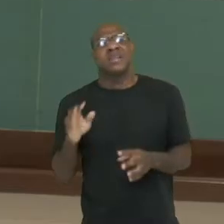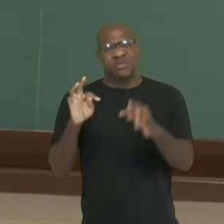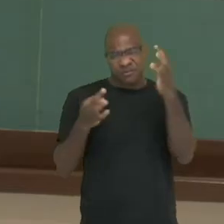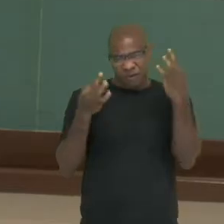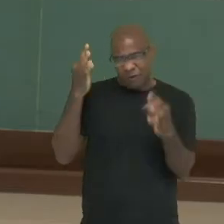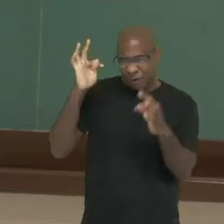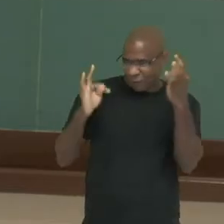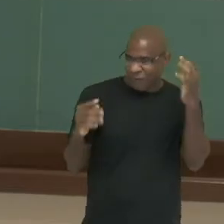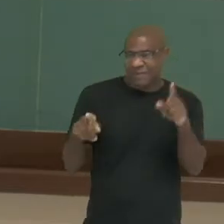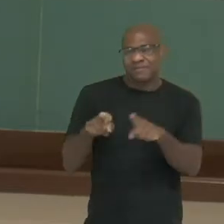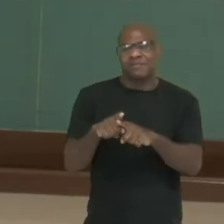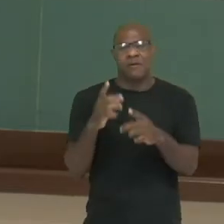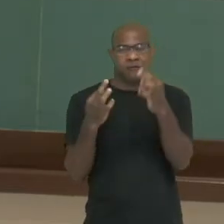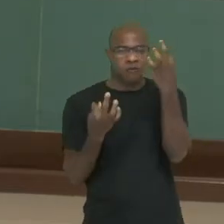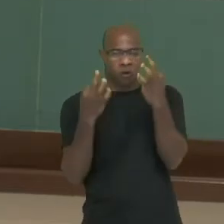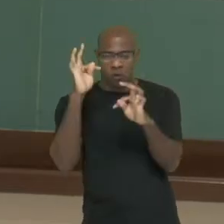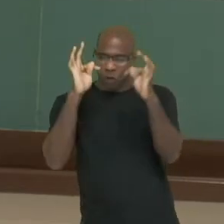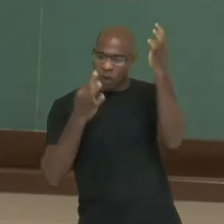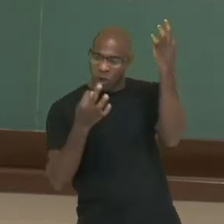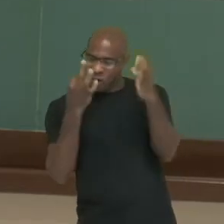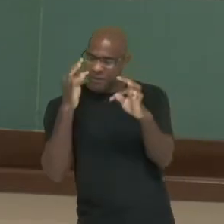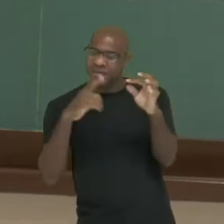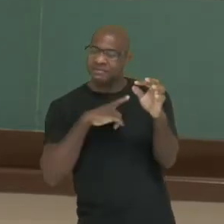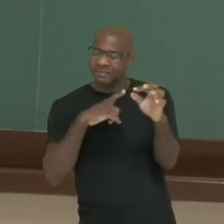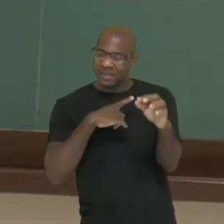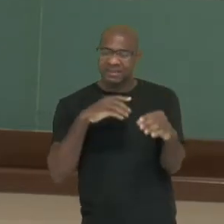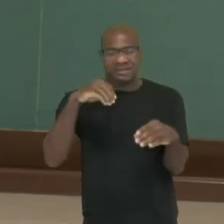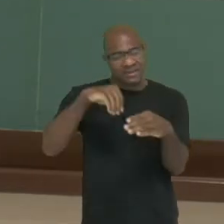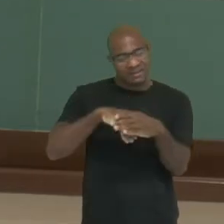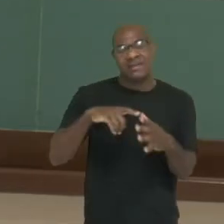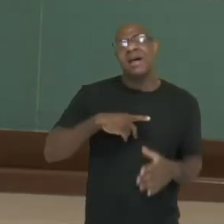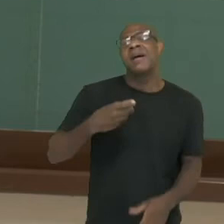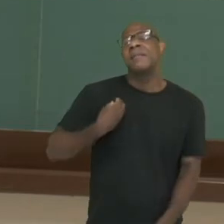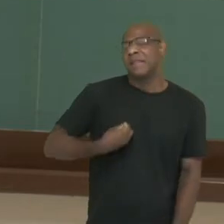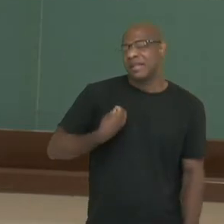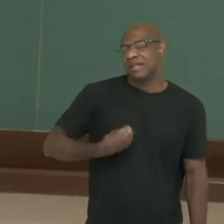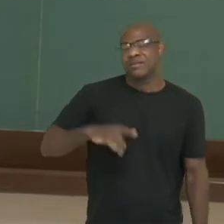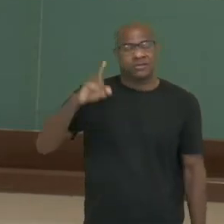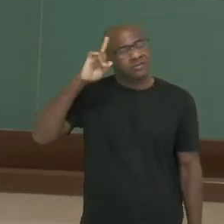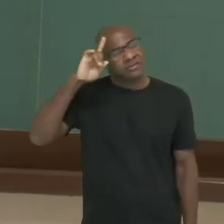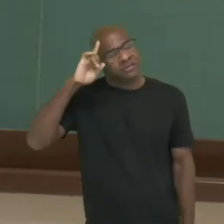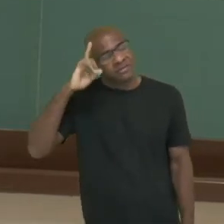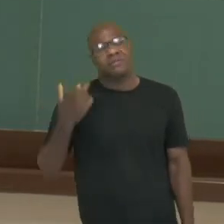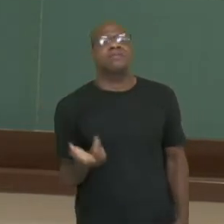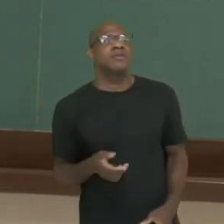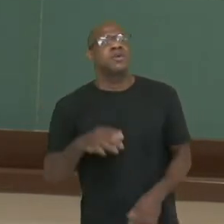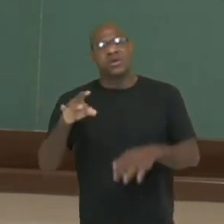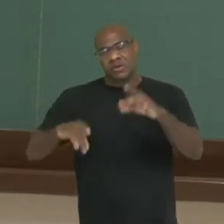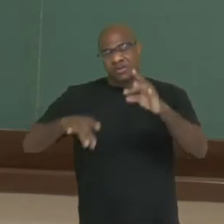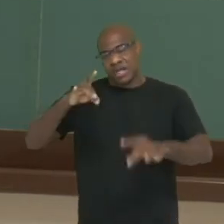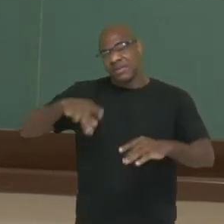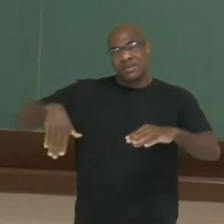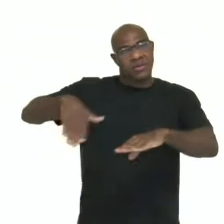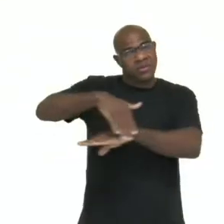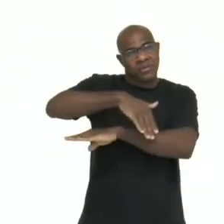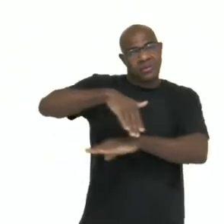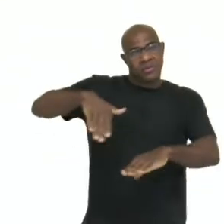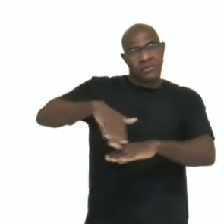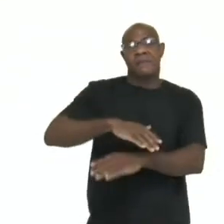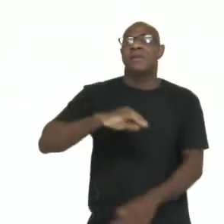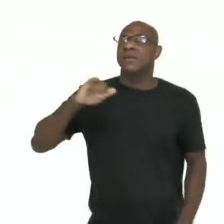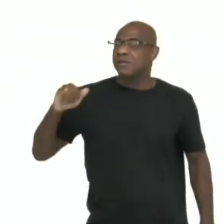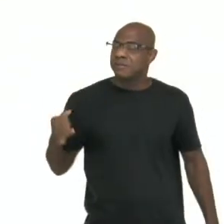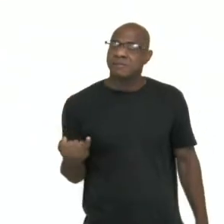muito presente no nosso cotidiano, né, na nossa vivência no Brasil, o teatro de rua. E há importantes